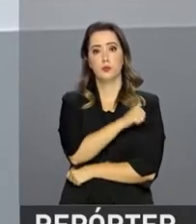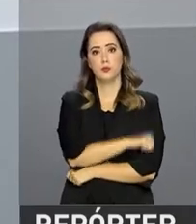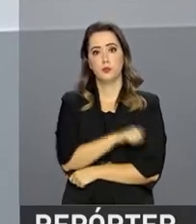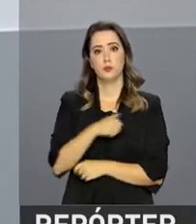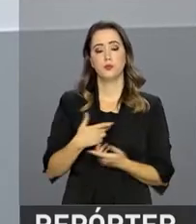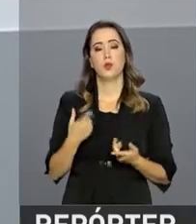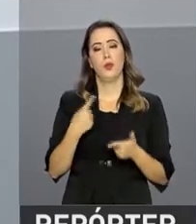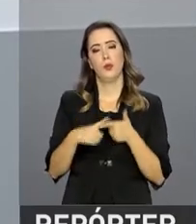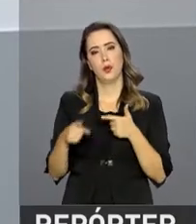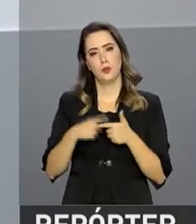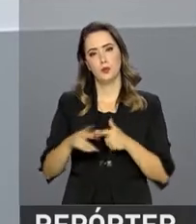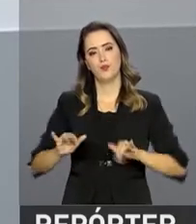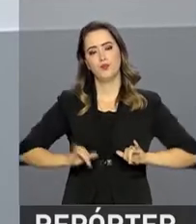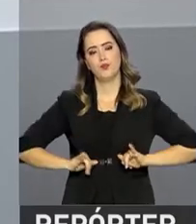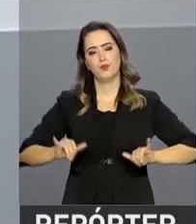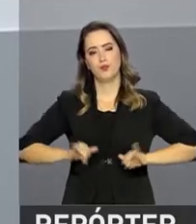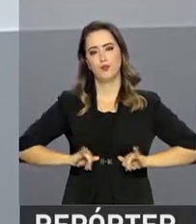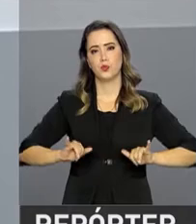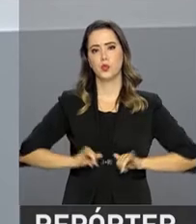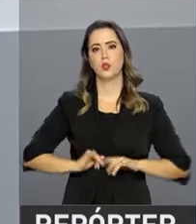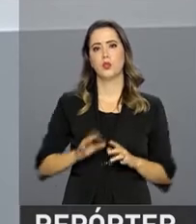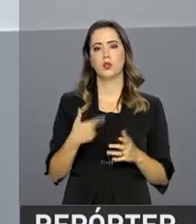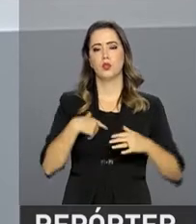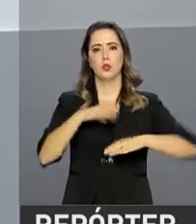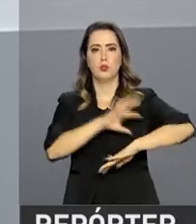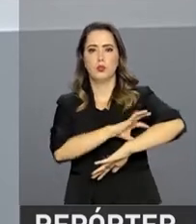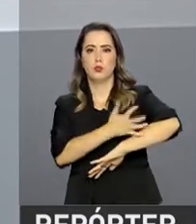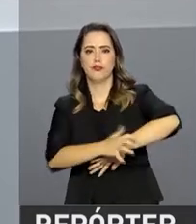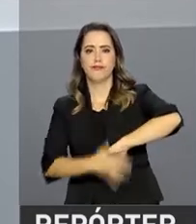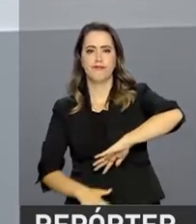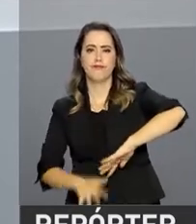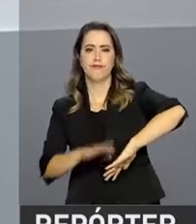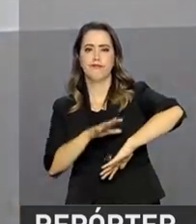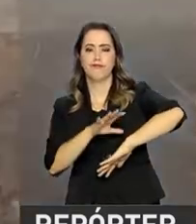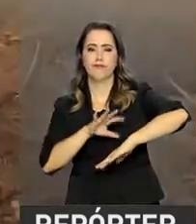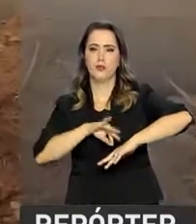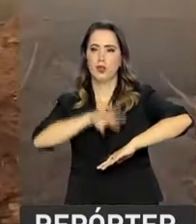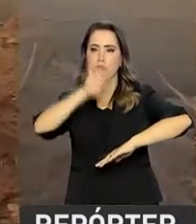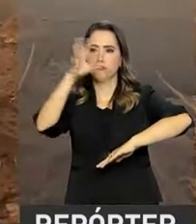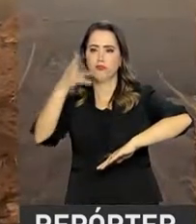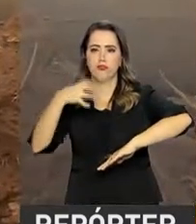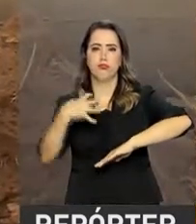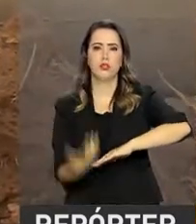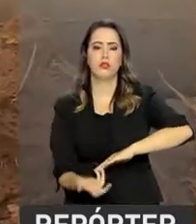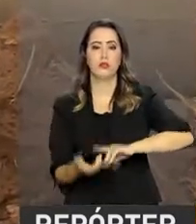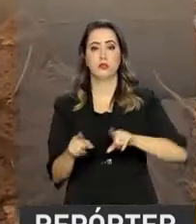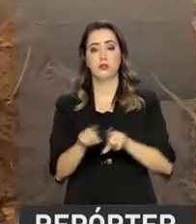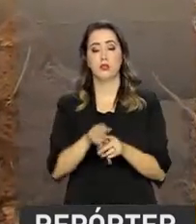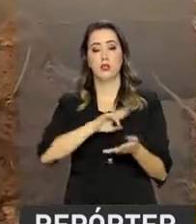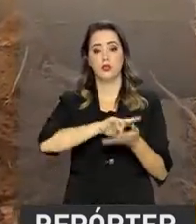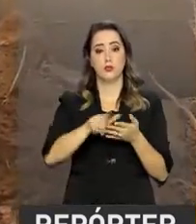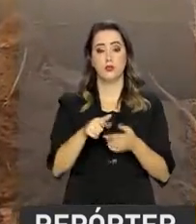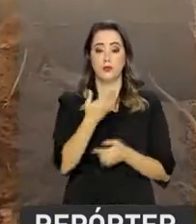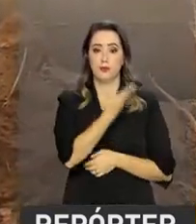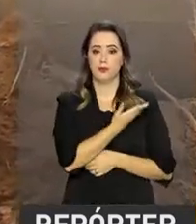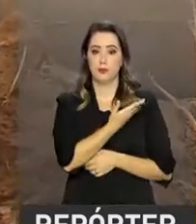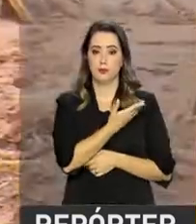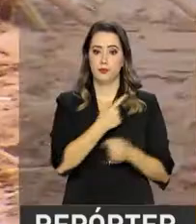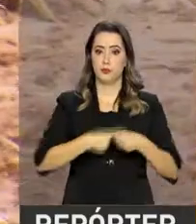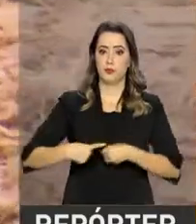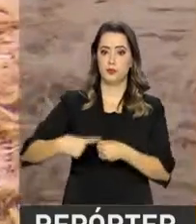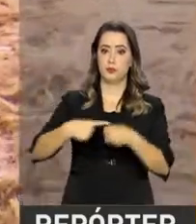vítimas de calamidades públicas como deslizamentos os recursos vão para as cidades de nova friburgo teresópolis e